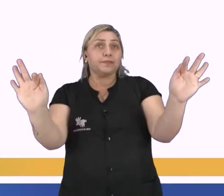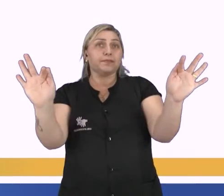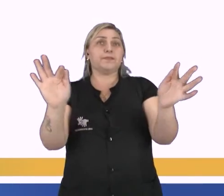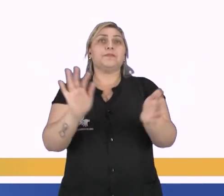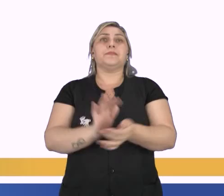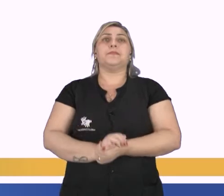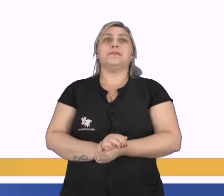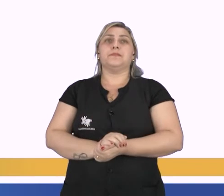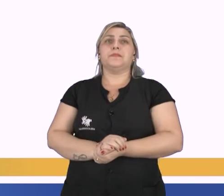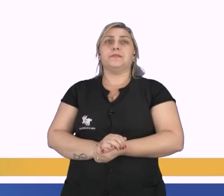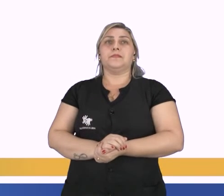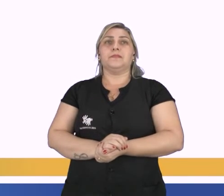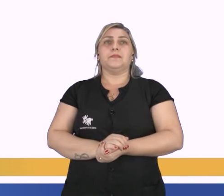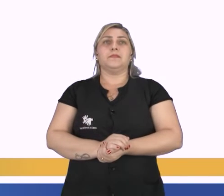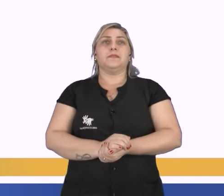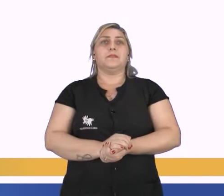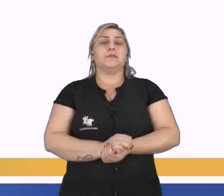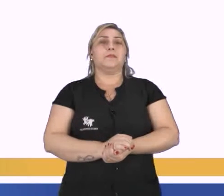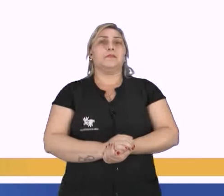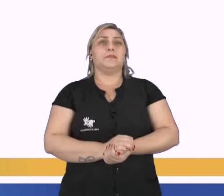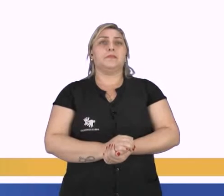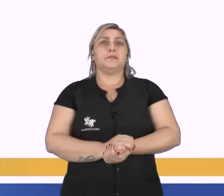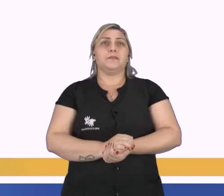Frase, né? Não tem verbo.